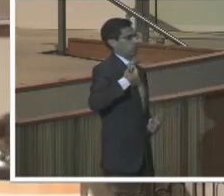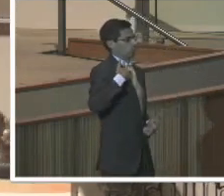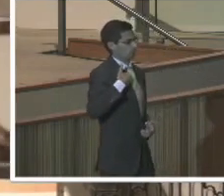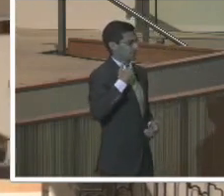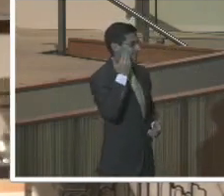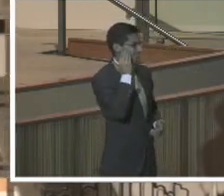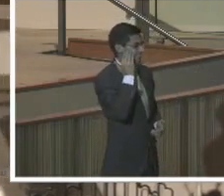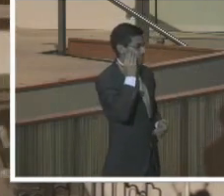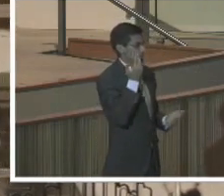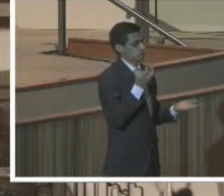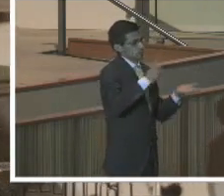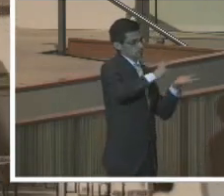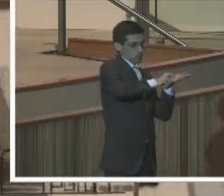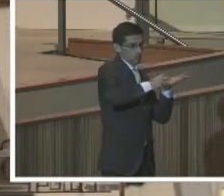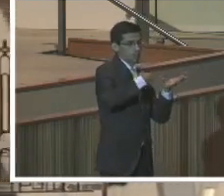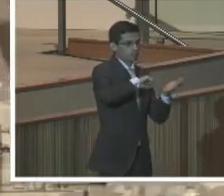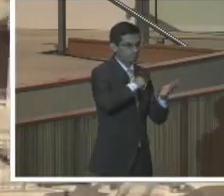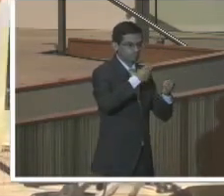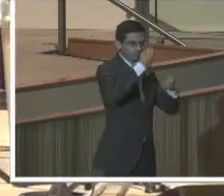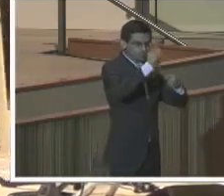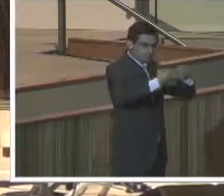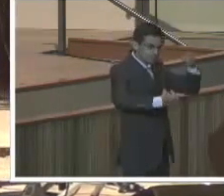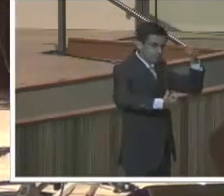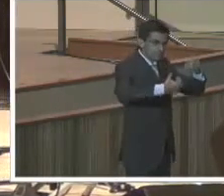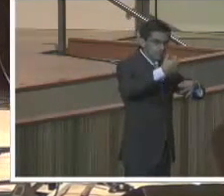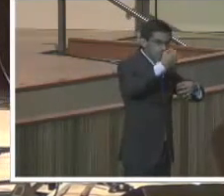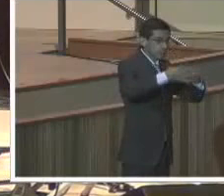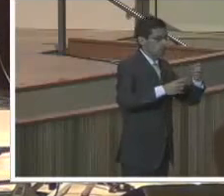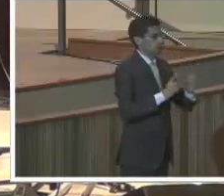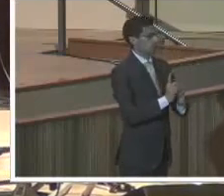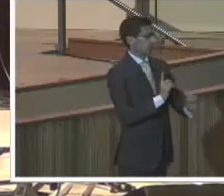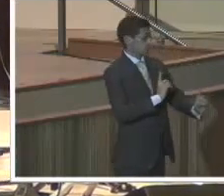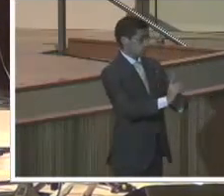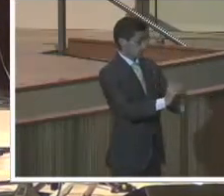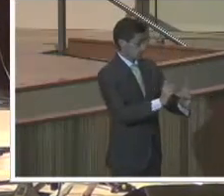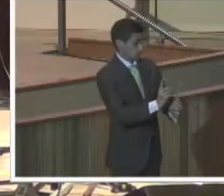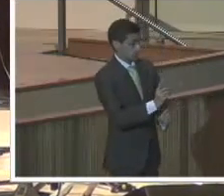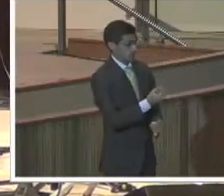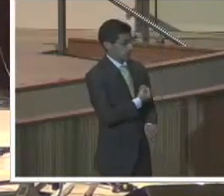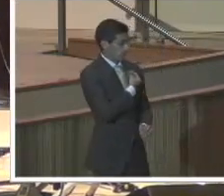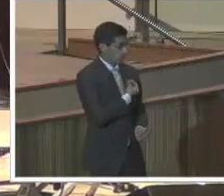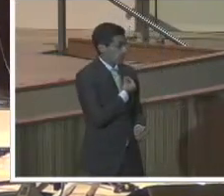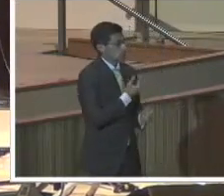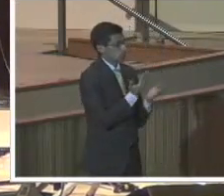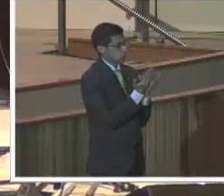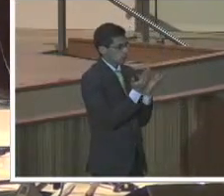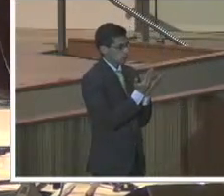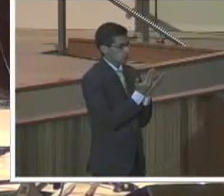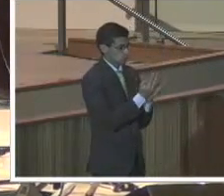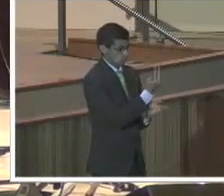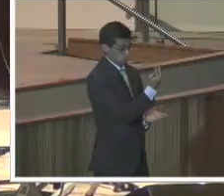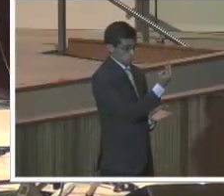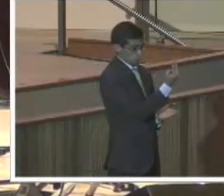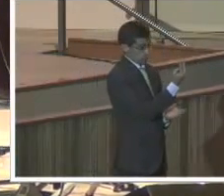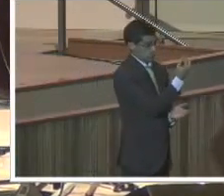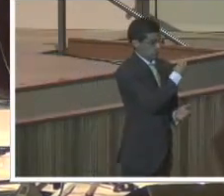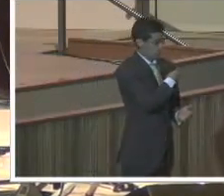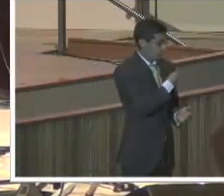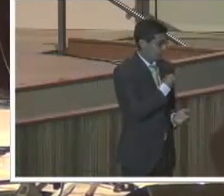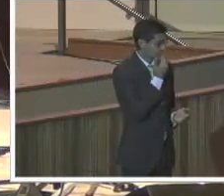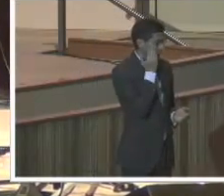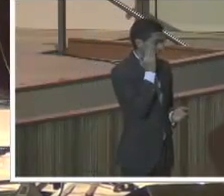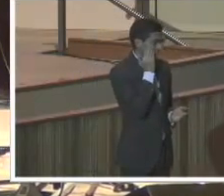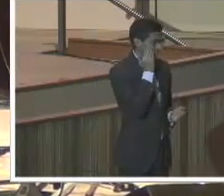gente comentou sobre essa dinâmica na vida da gente, desses 2 tipos de pecadores. E agora à noite eu